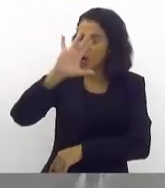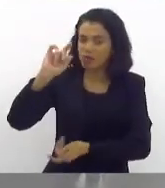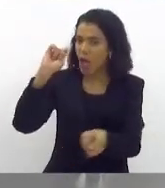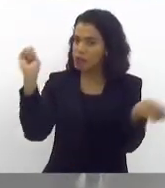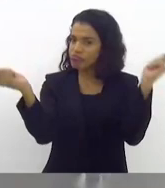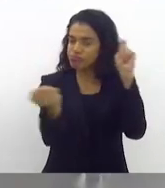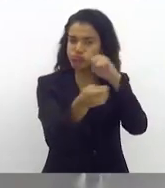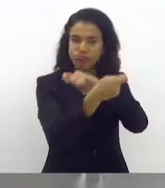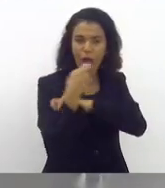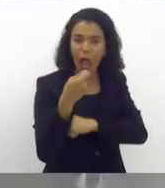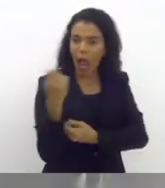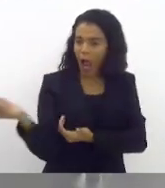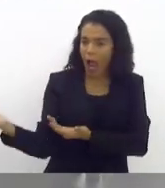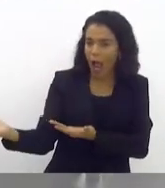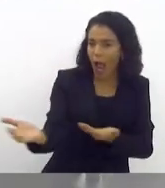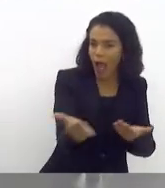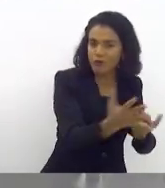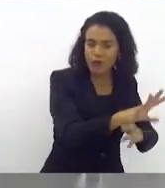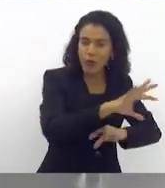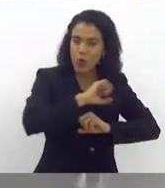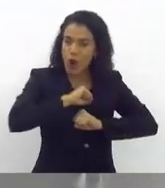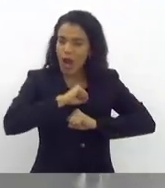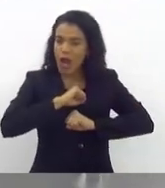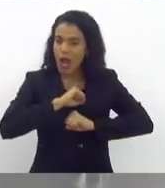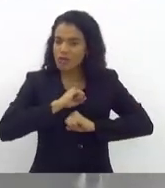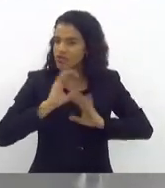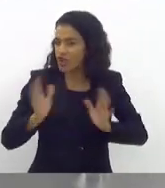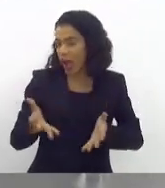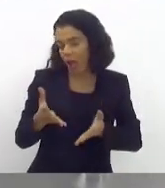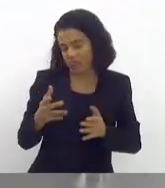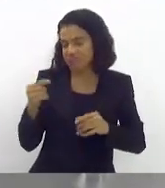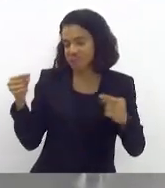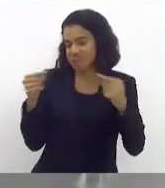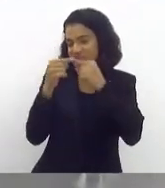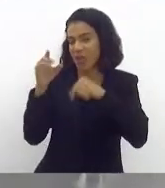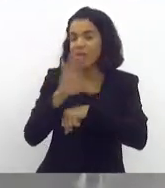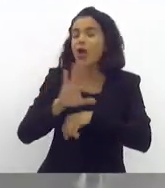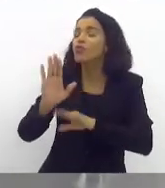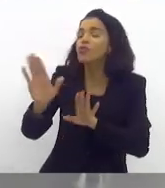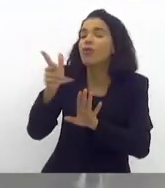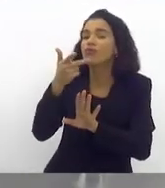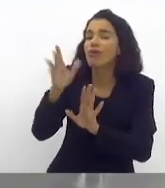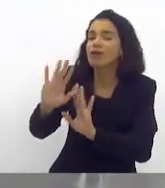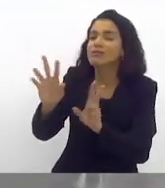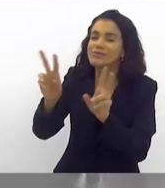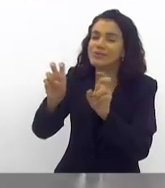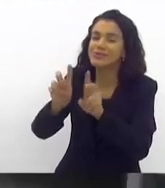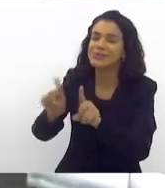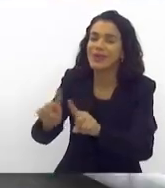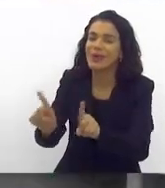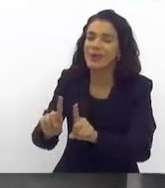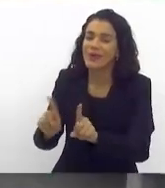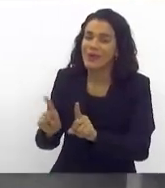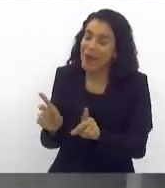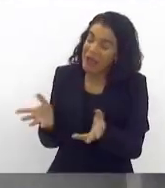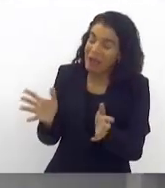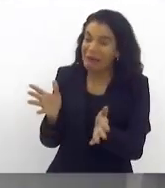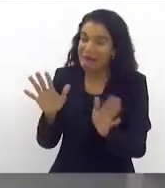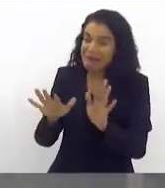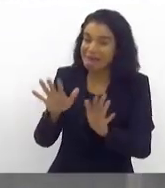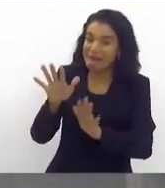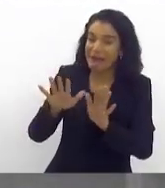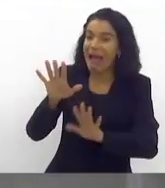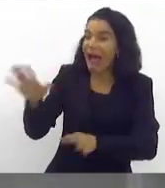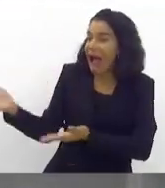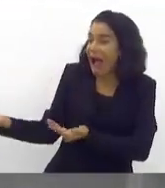uma coisa que a juventude incorporou. É constitucional. Não, querida, não estou te... Deve ser por causa disso, a juventude